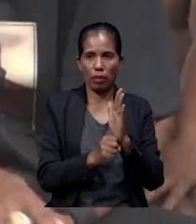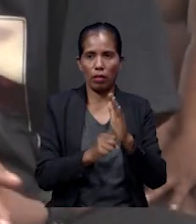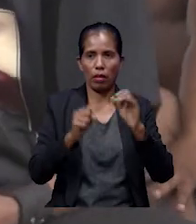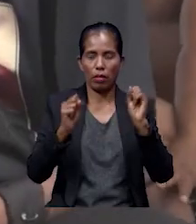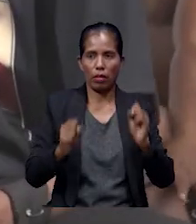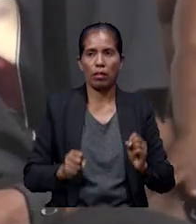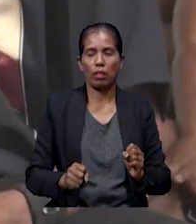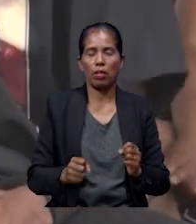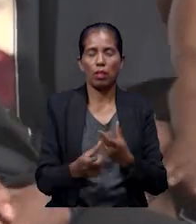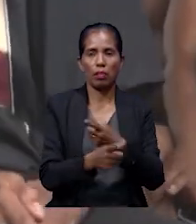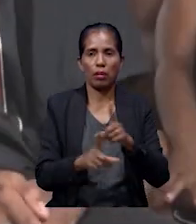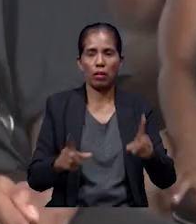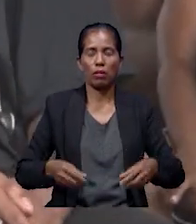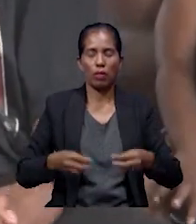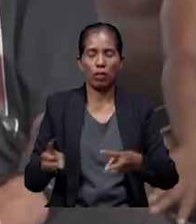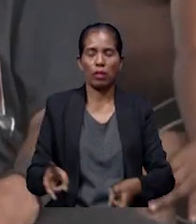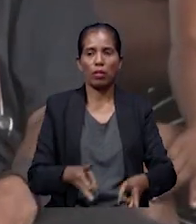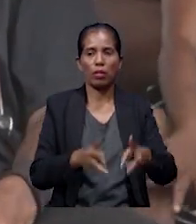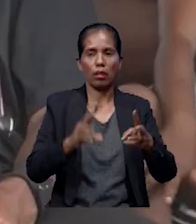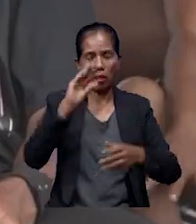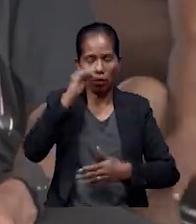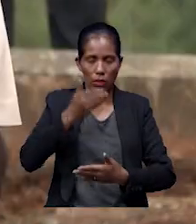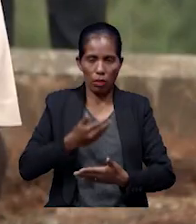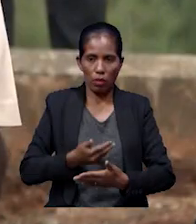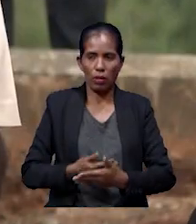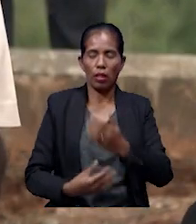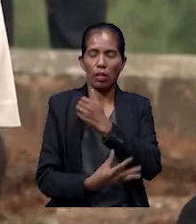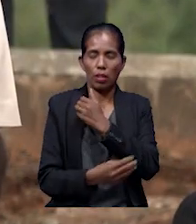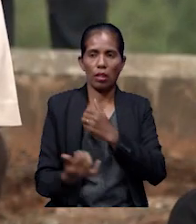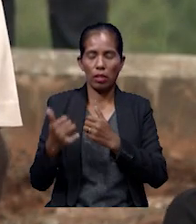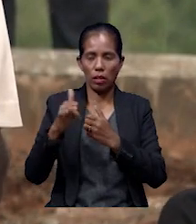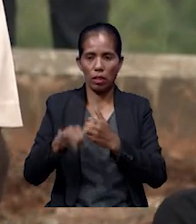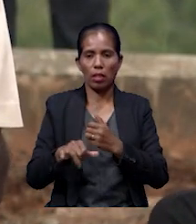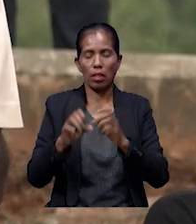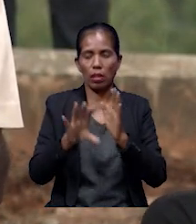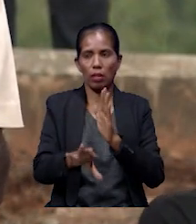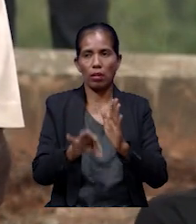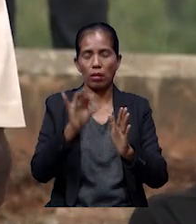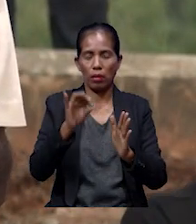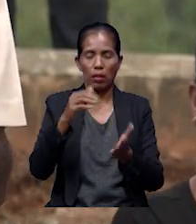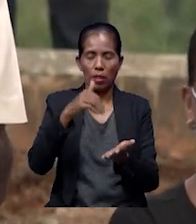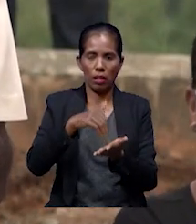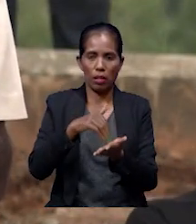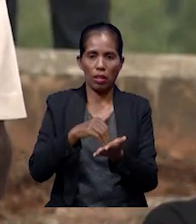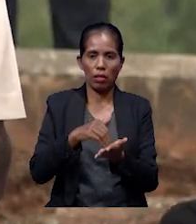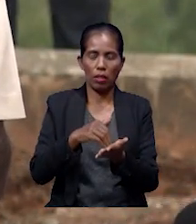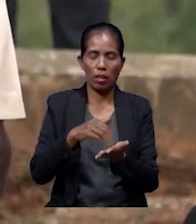Nacional fordalamos ba wankiaxira atu retan bolsa de estudo